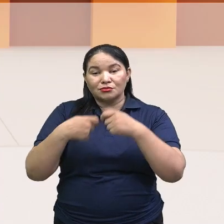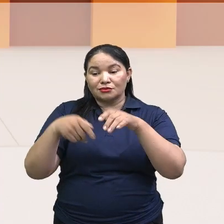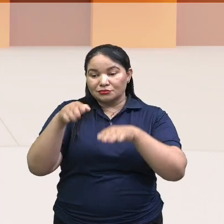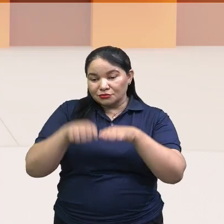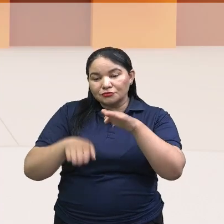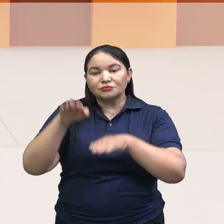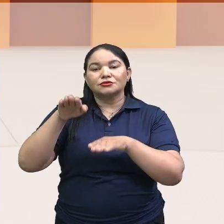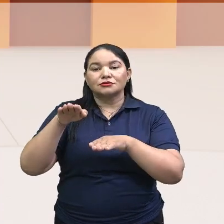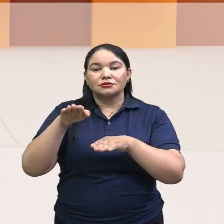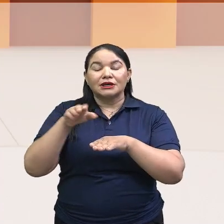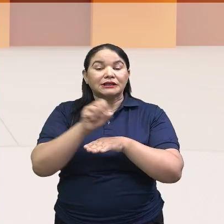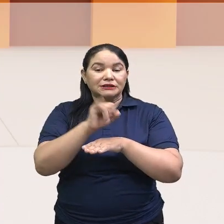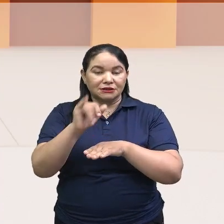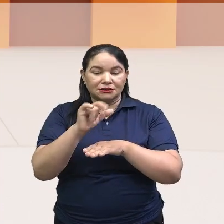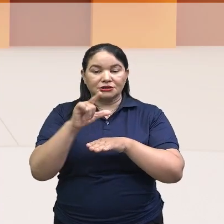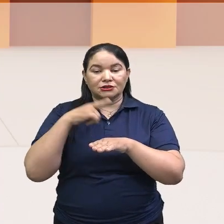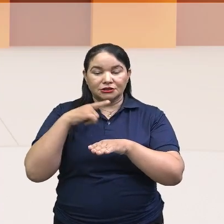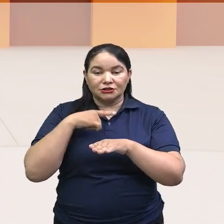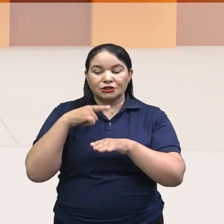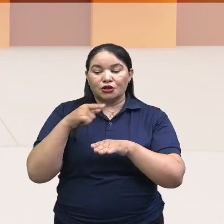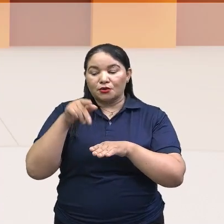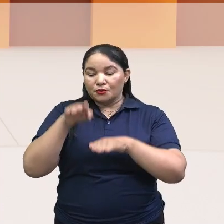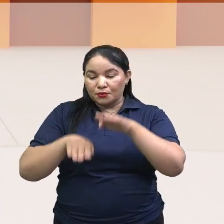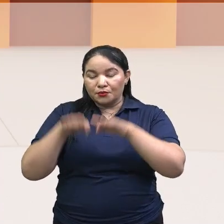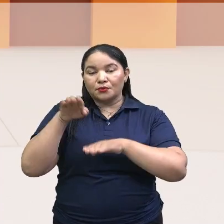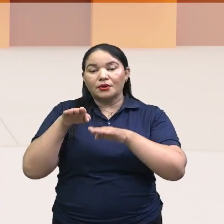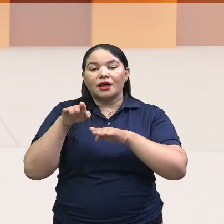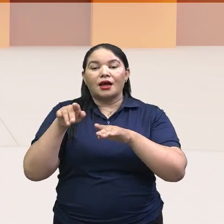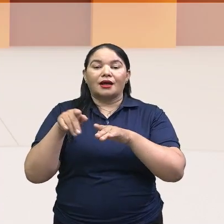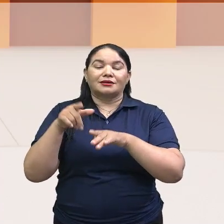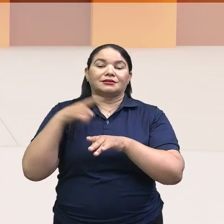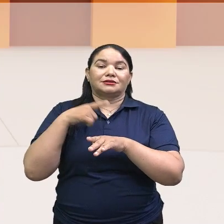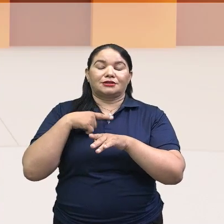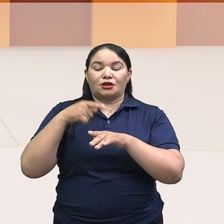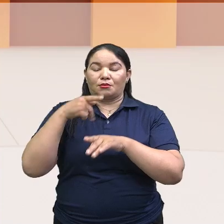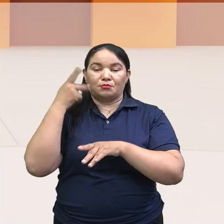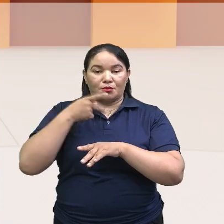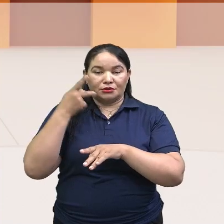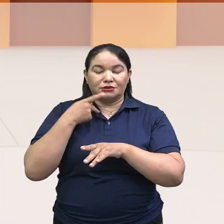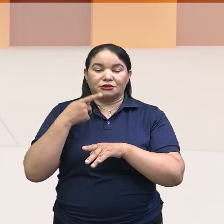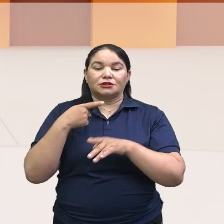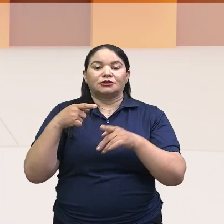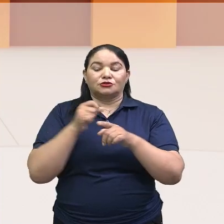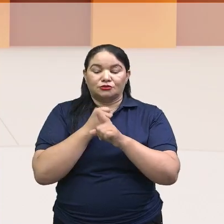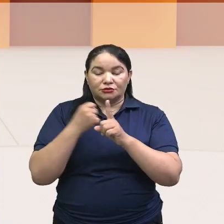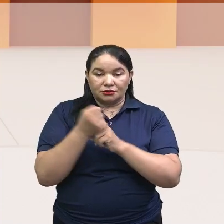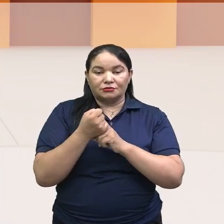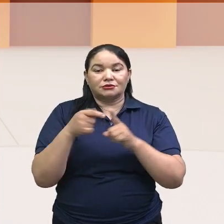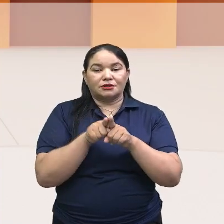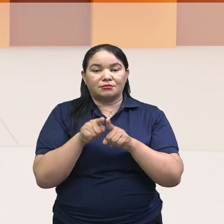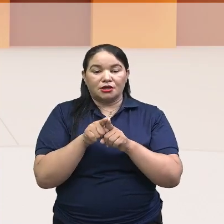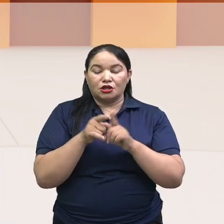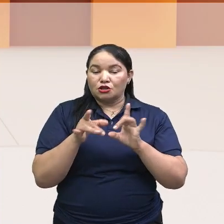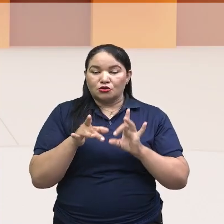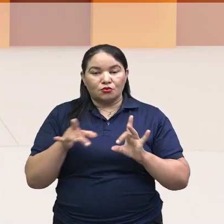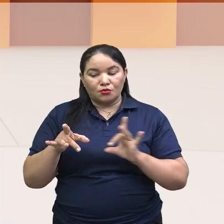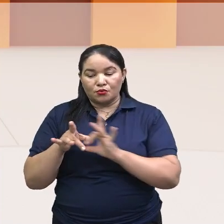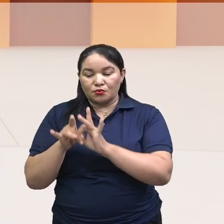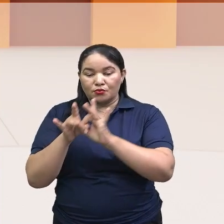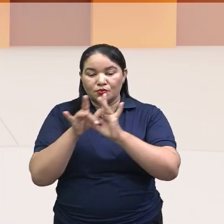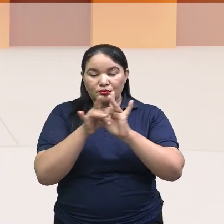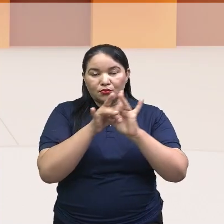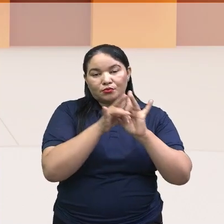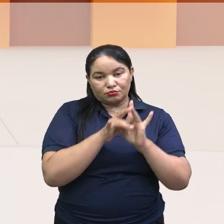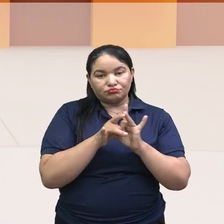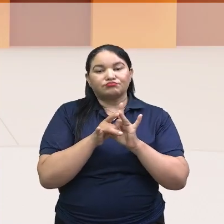Não pode haver também a desigualdade política sem haver desigualdade econômica e social. Então, elas estão imbricadas, né? Então, existe esse link